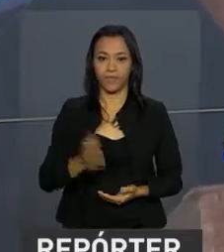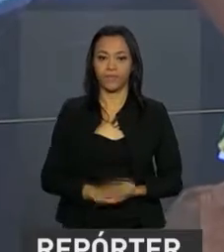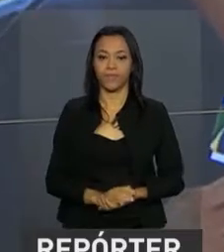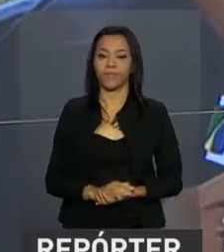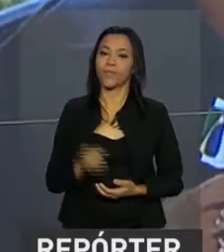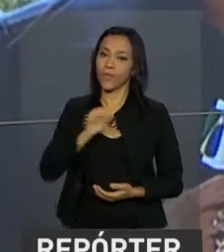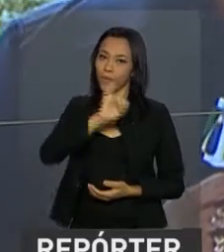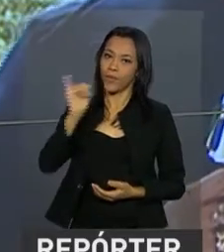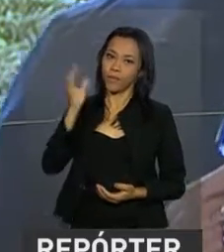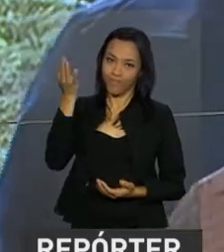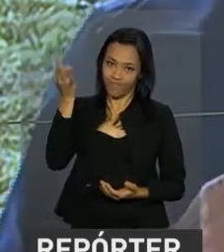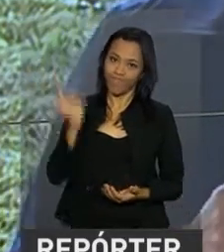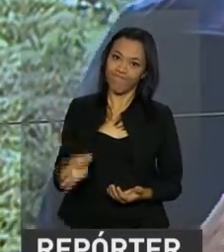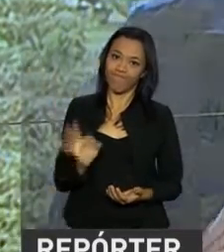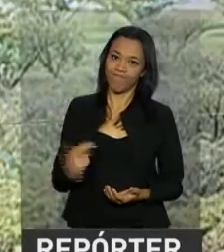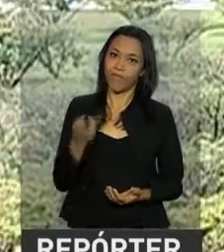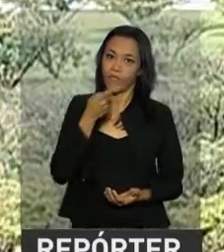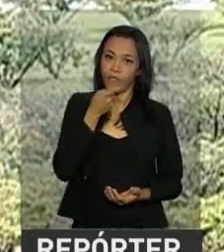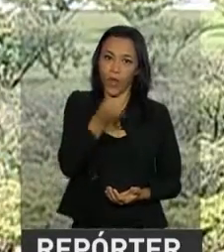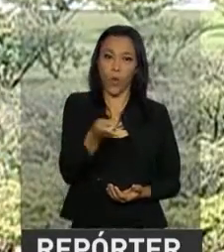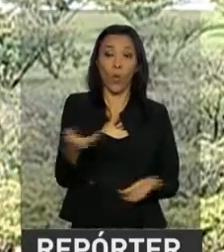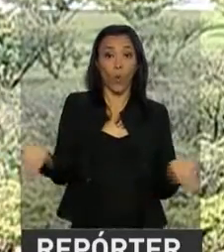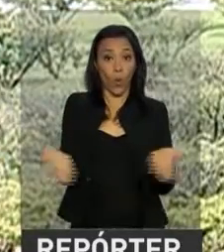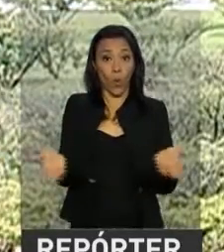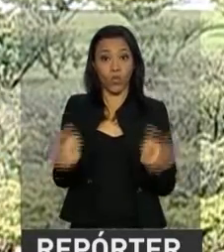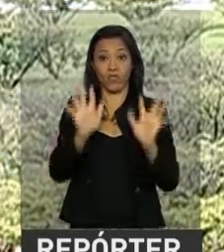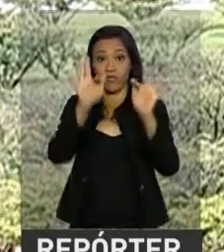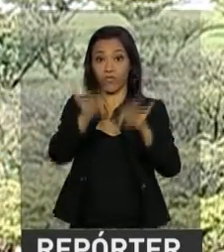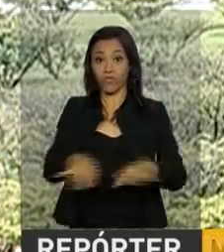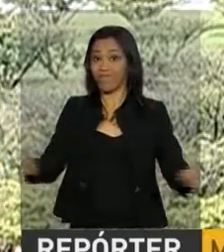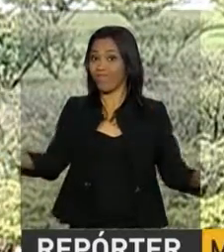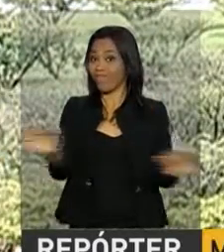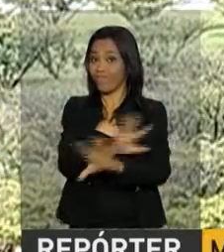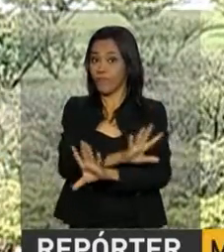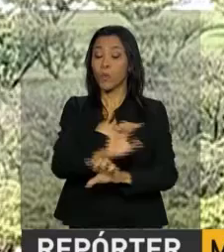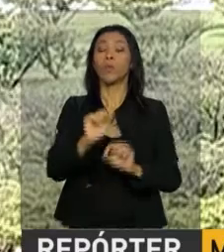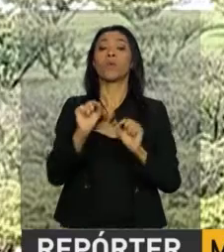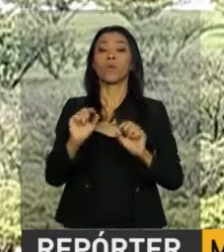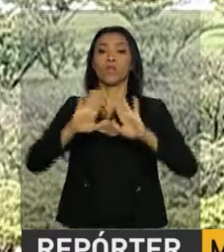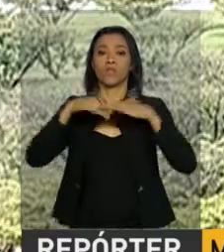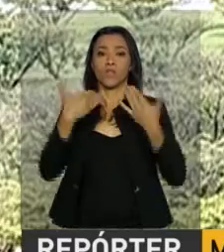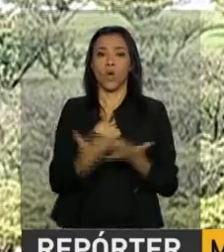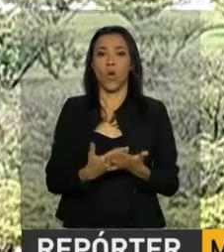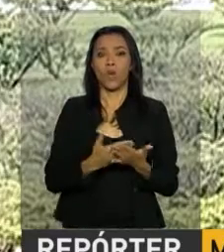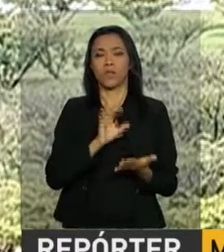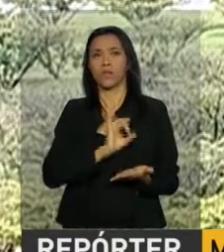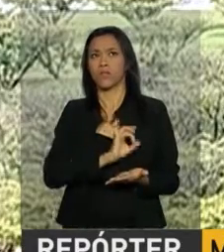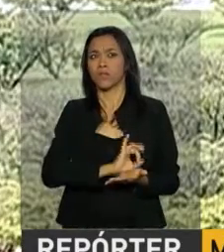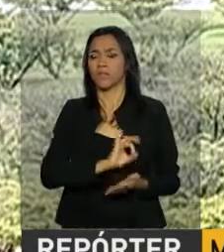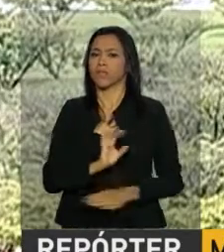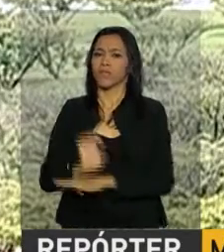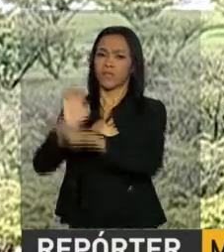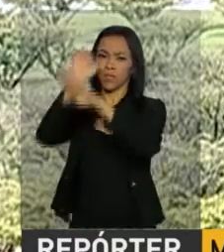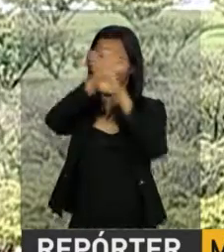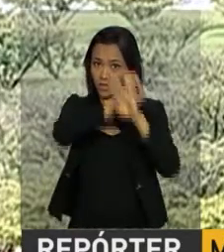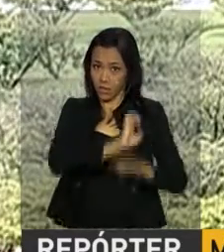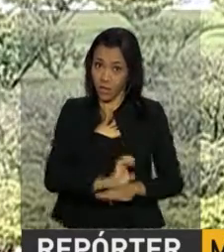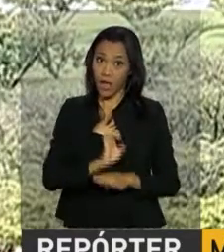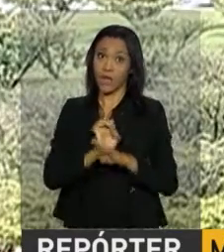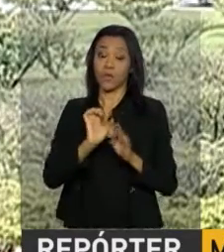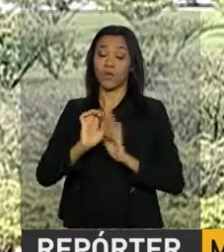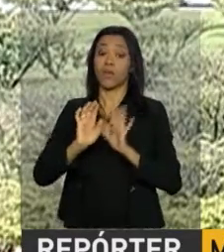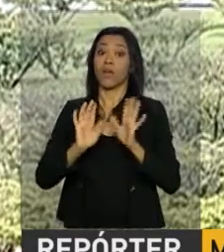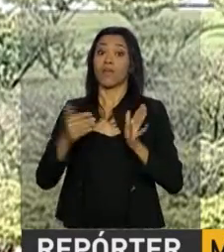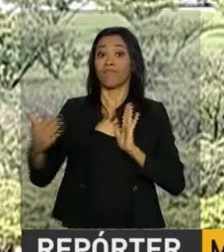Oi, Renata, é isso mesmo que você falou. Termina hoje o prazo para as escolas confirmarem participação em dois programas